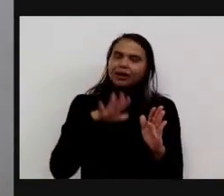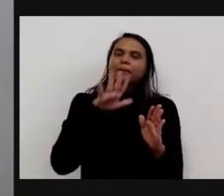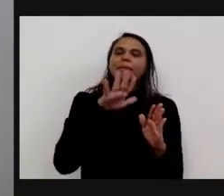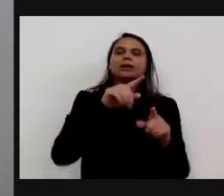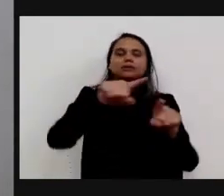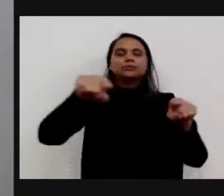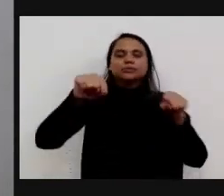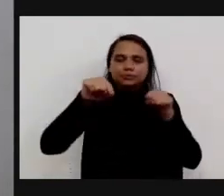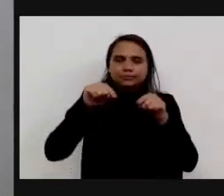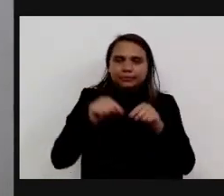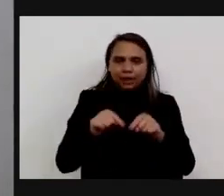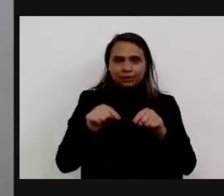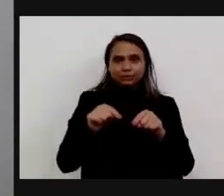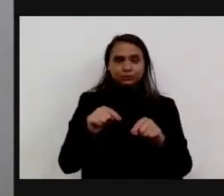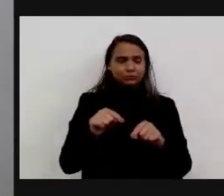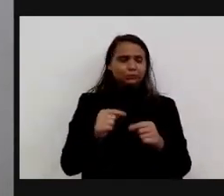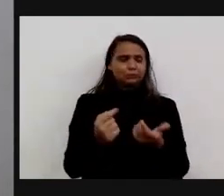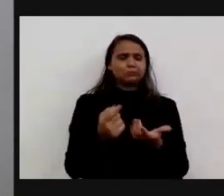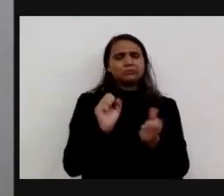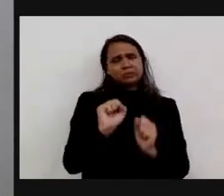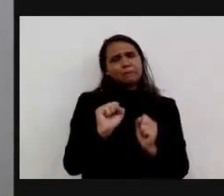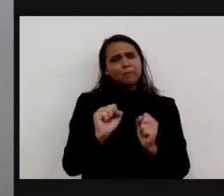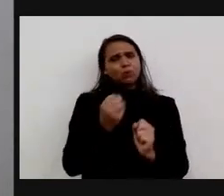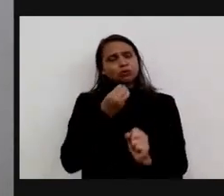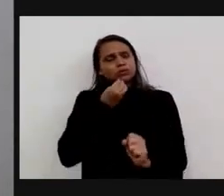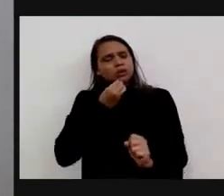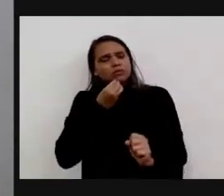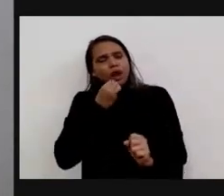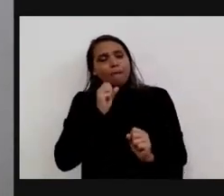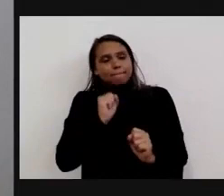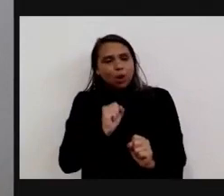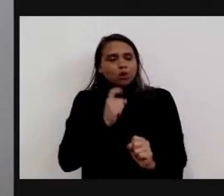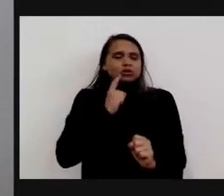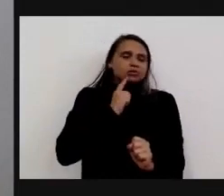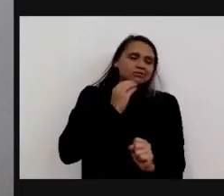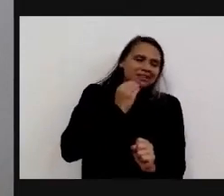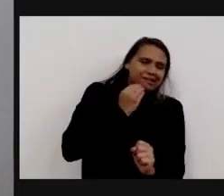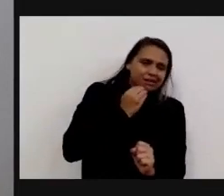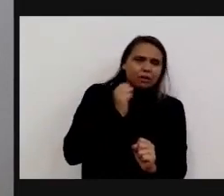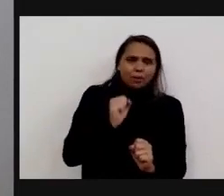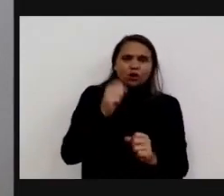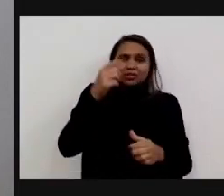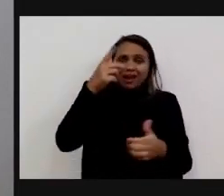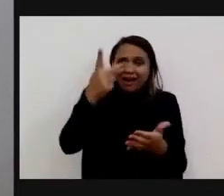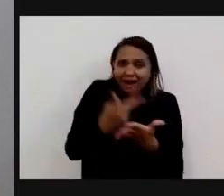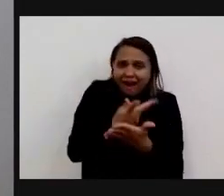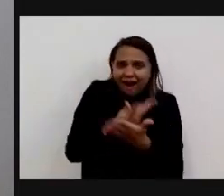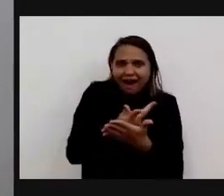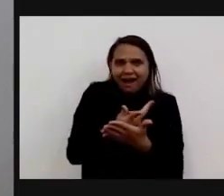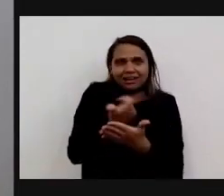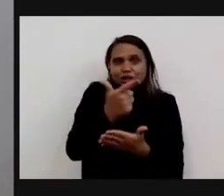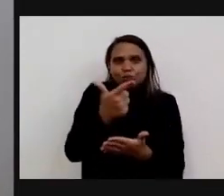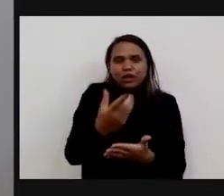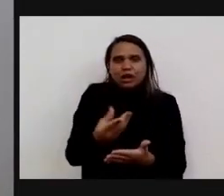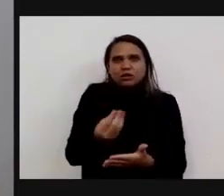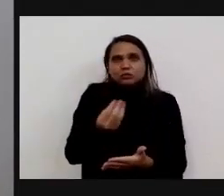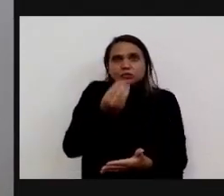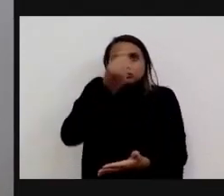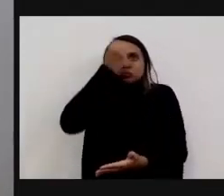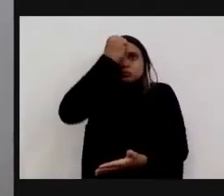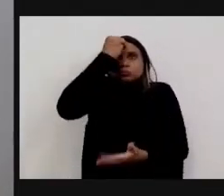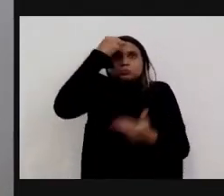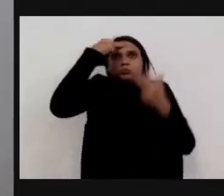ambiência para errar é super importante também né tem tanta culpabilização né